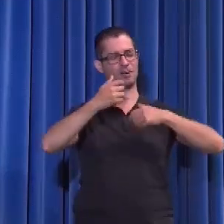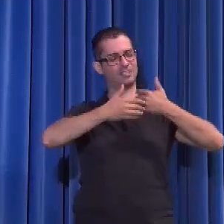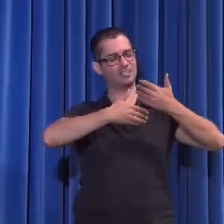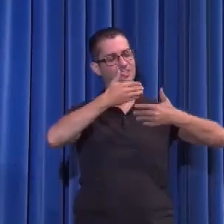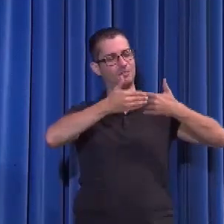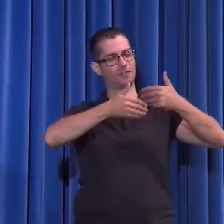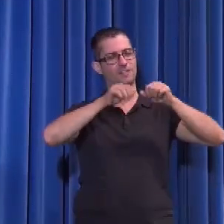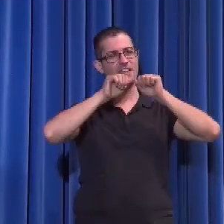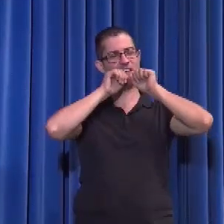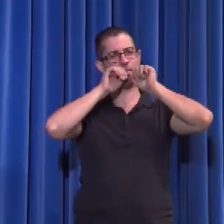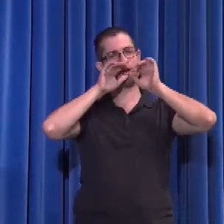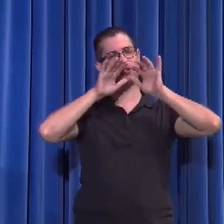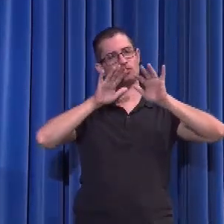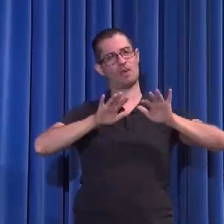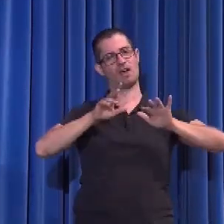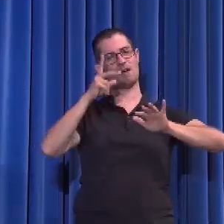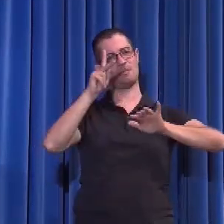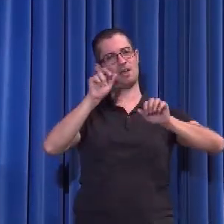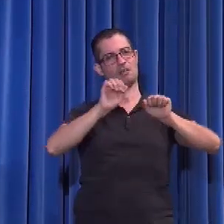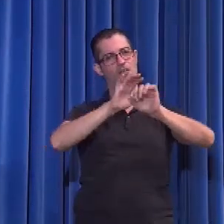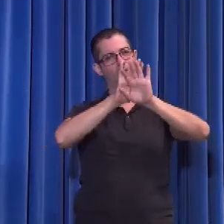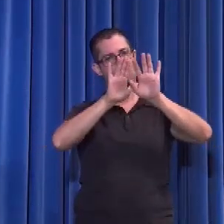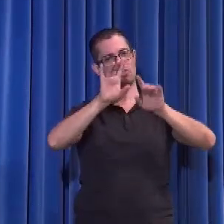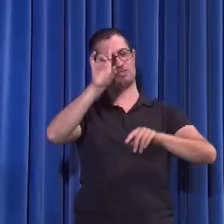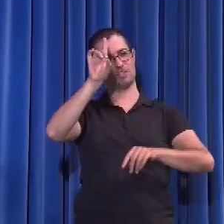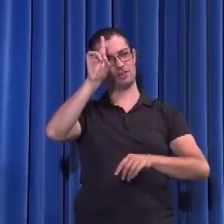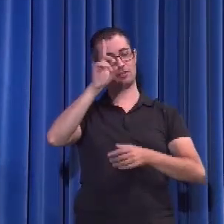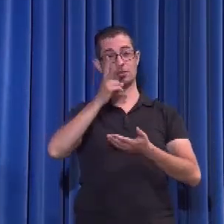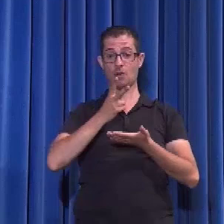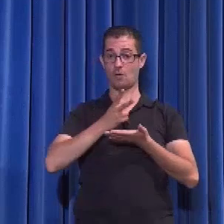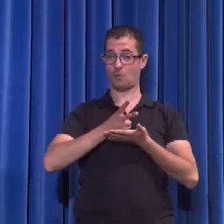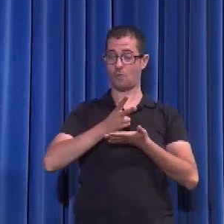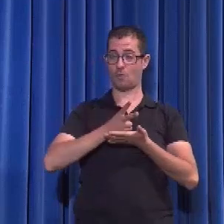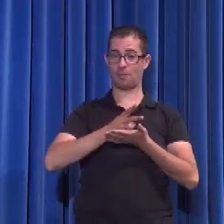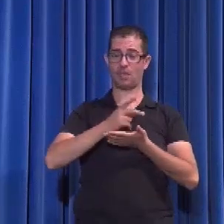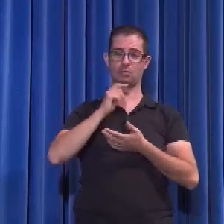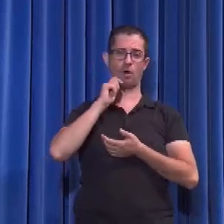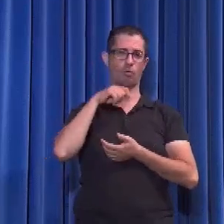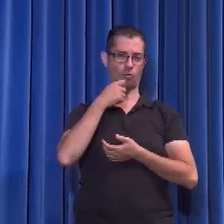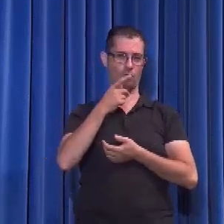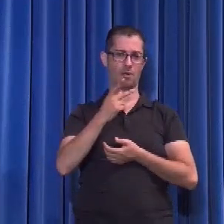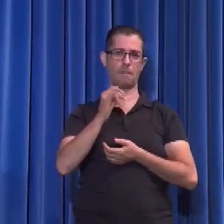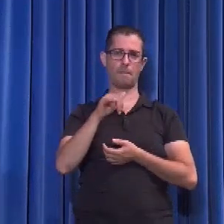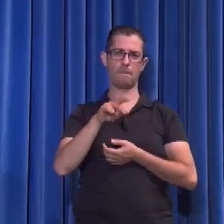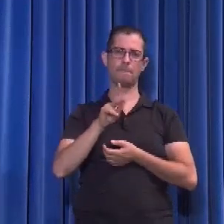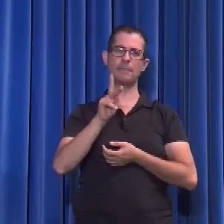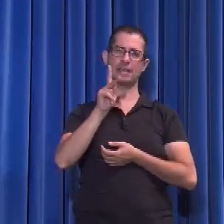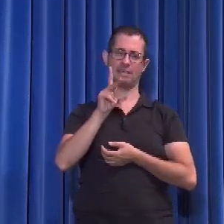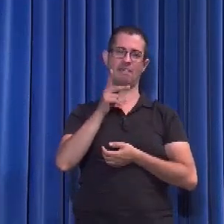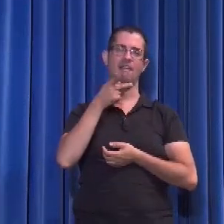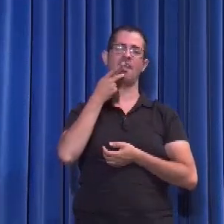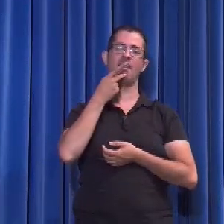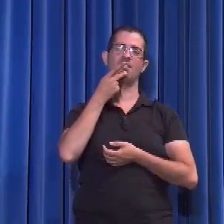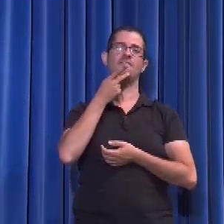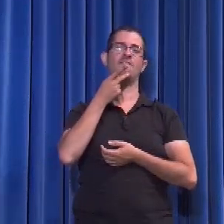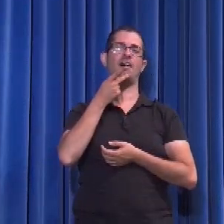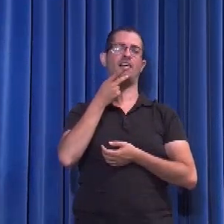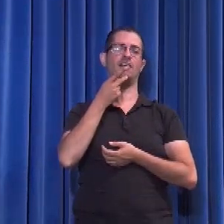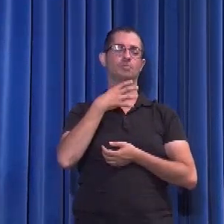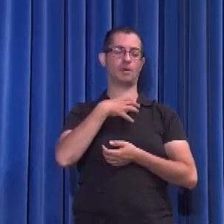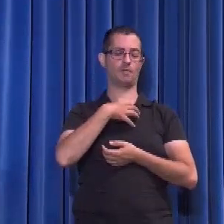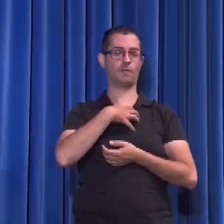frutifiquem para a glória de Deus. O mesmo autor que eu citei, a W. Pink, ele condensa isso de uma forma muito bonita, no livro